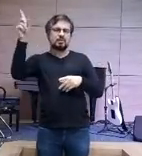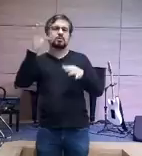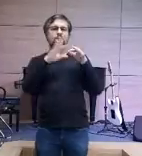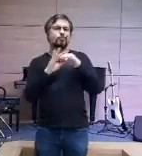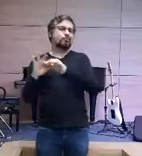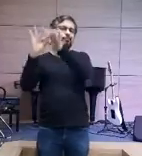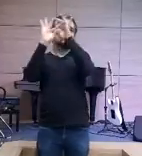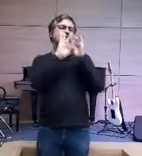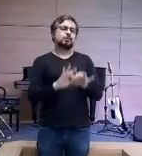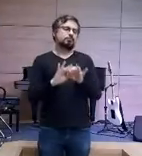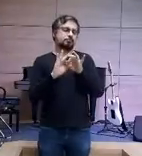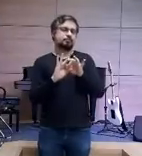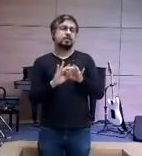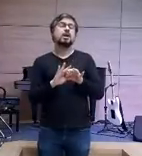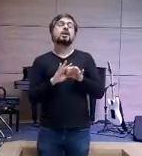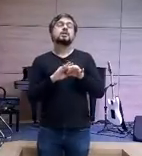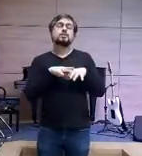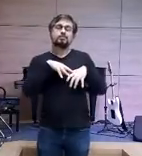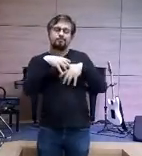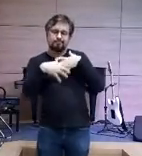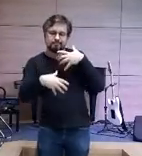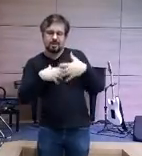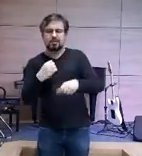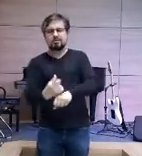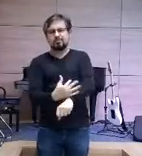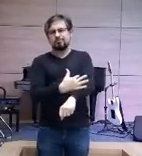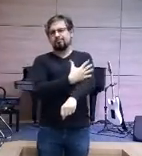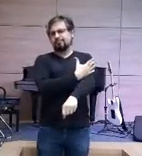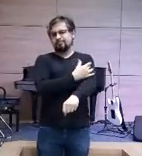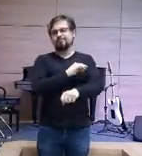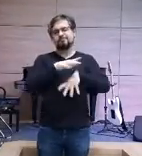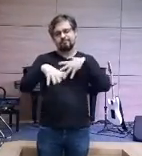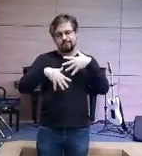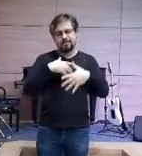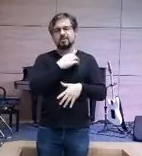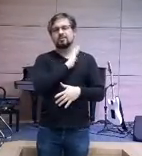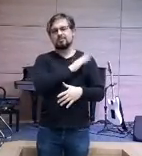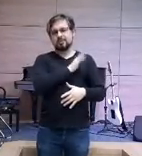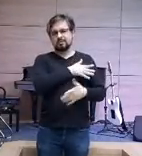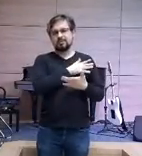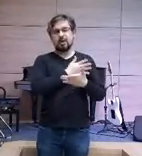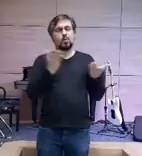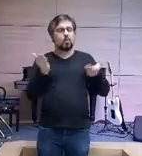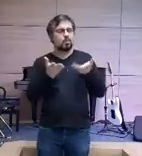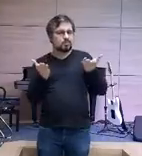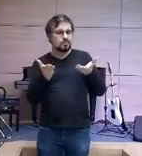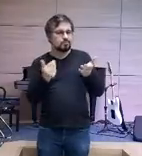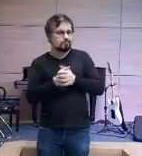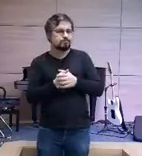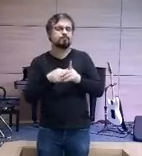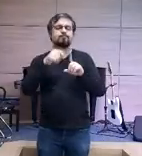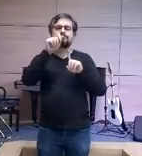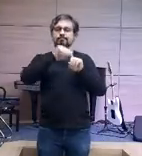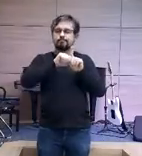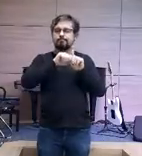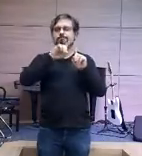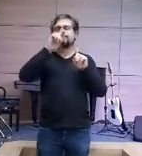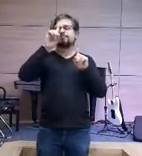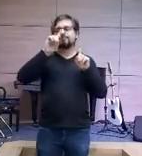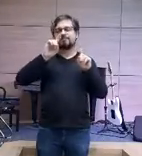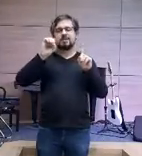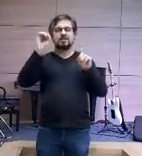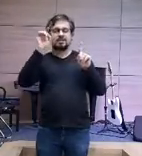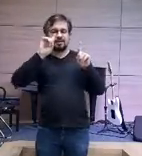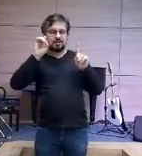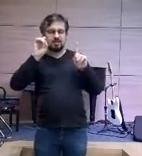e da comunhão isso mexe com nosso coração e chega hoje praticamente né dezembro